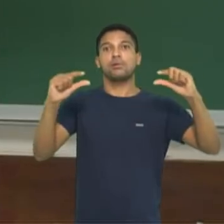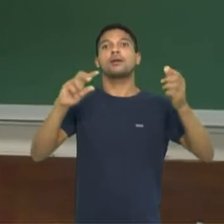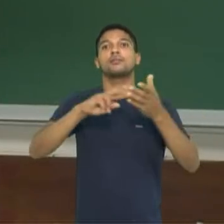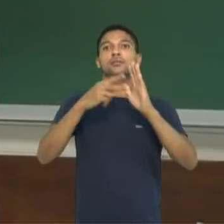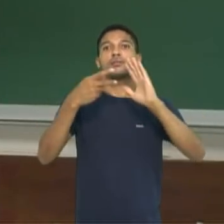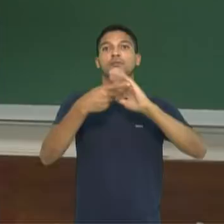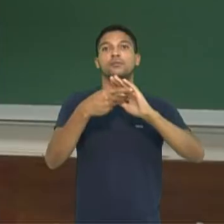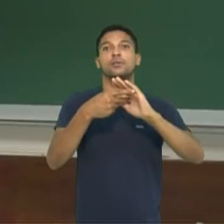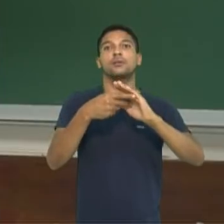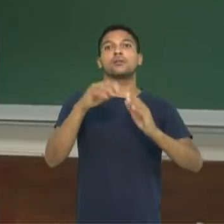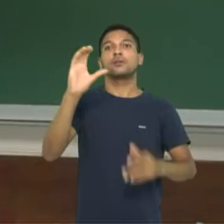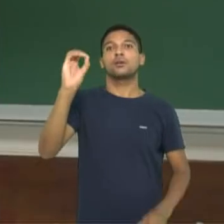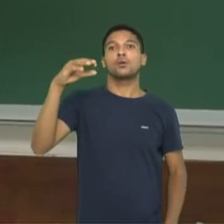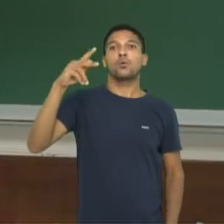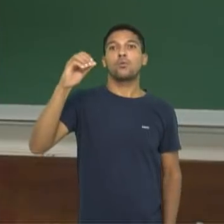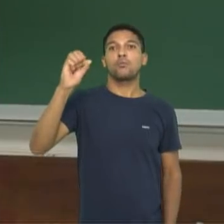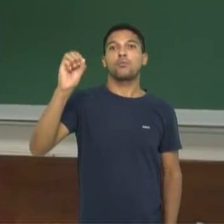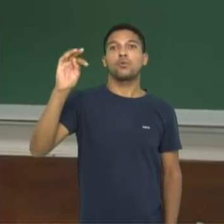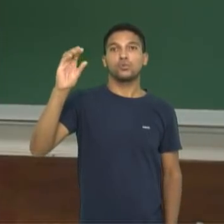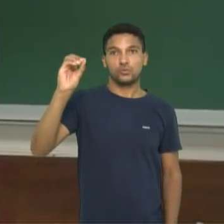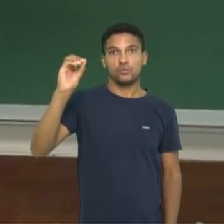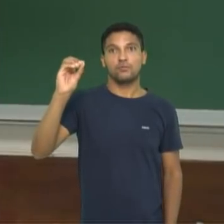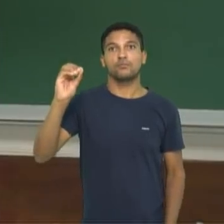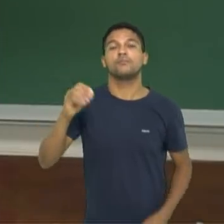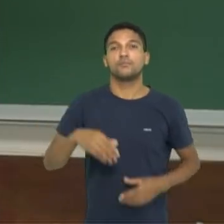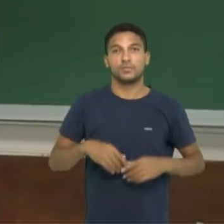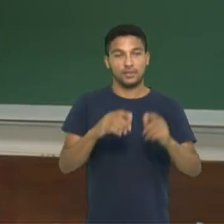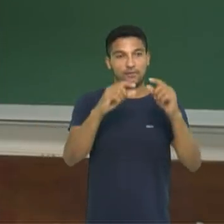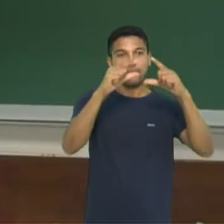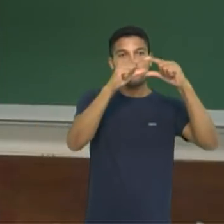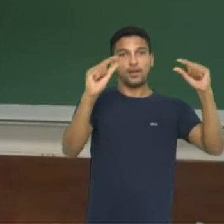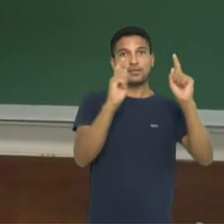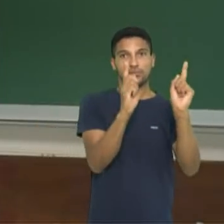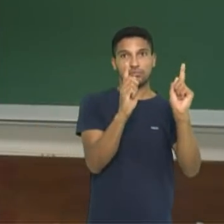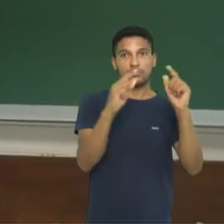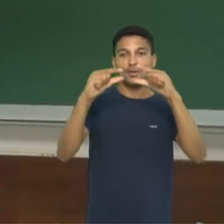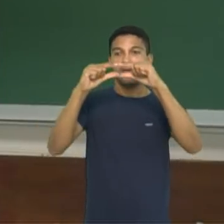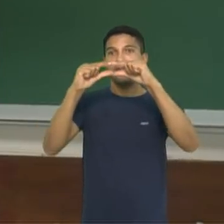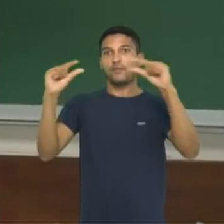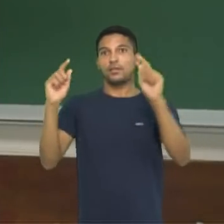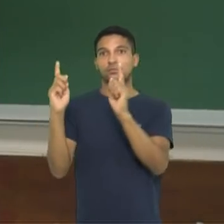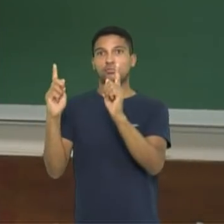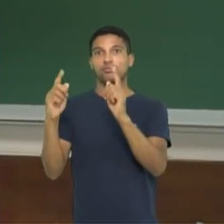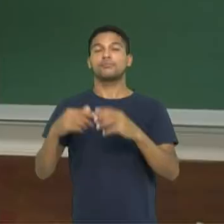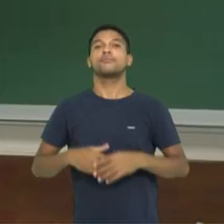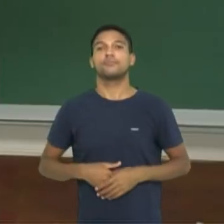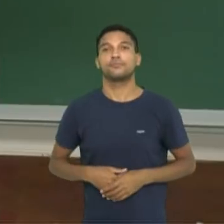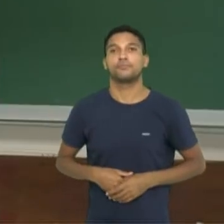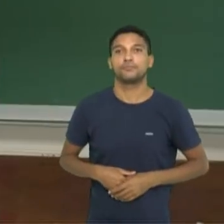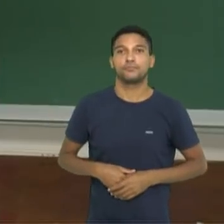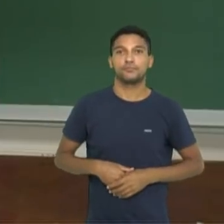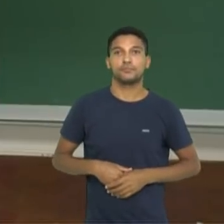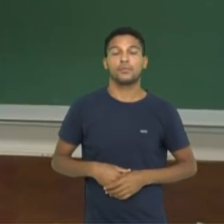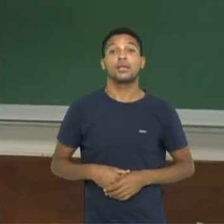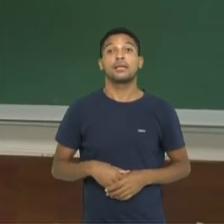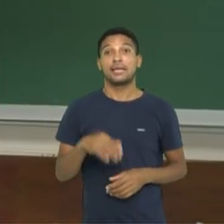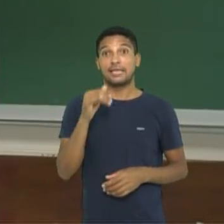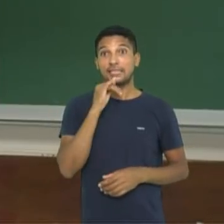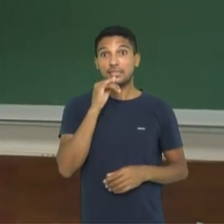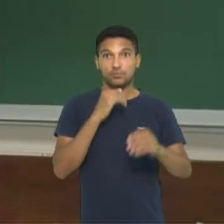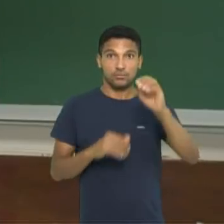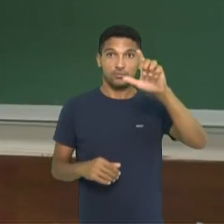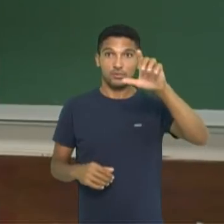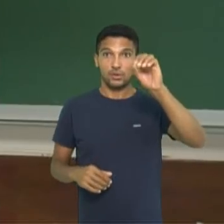lembram vocês? Devem estar prestando atenção agora. Então, observem. Deve estar. Eu tenho dois verbos juntos,